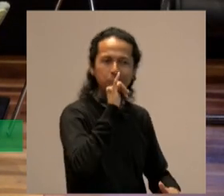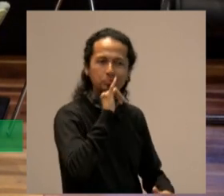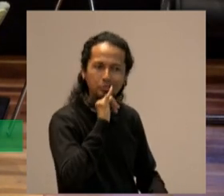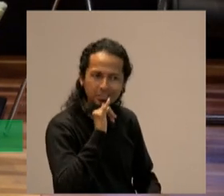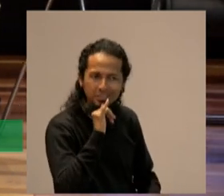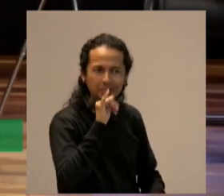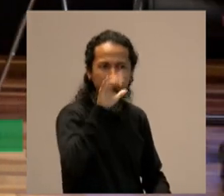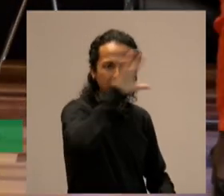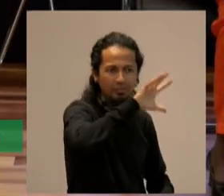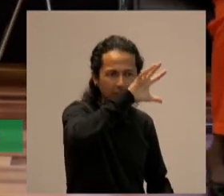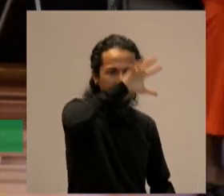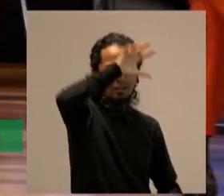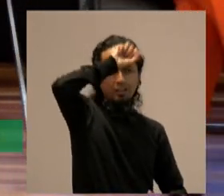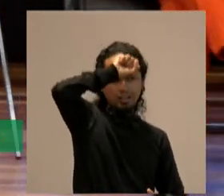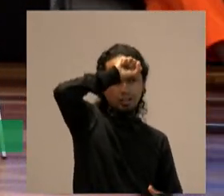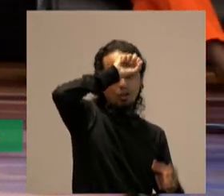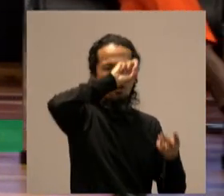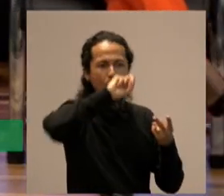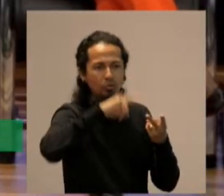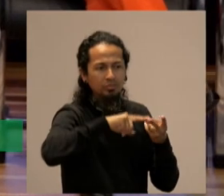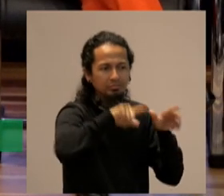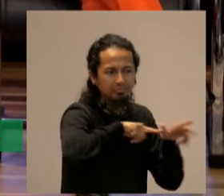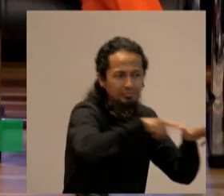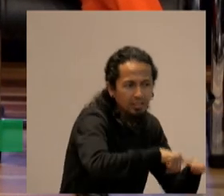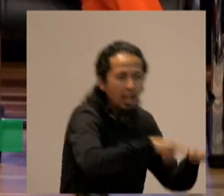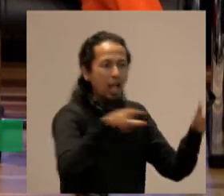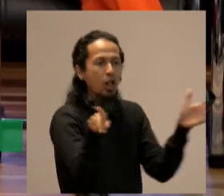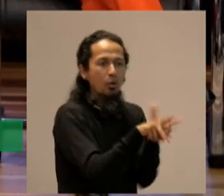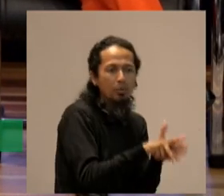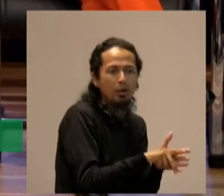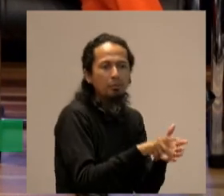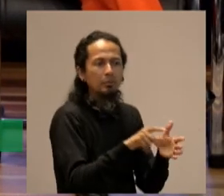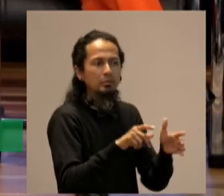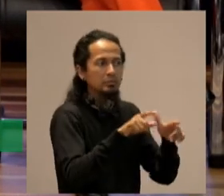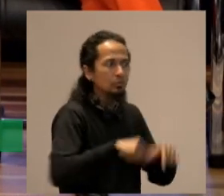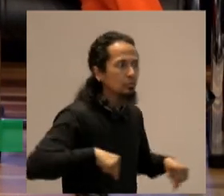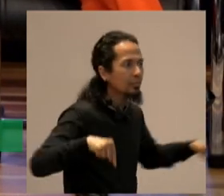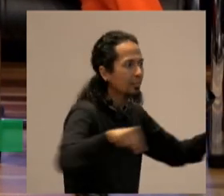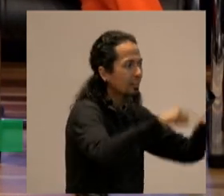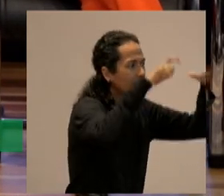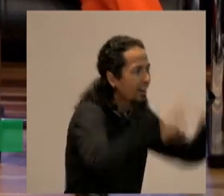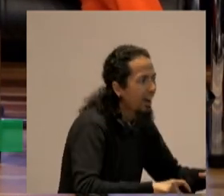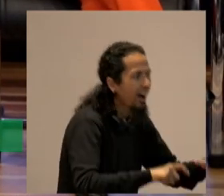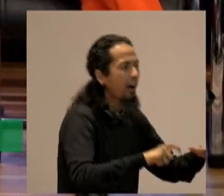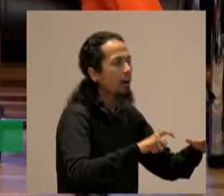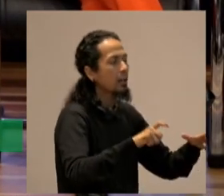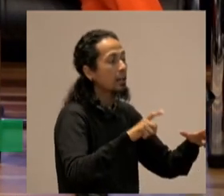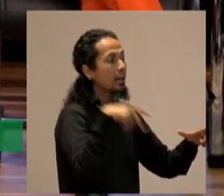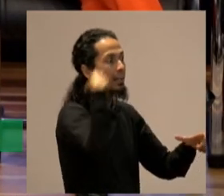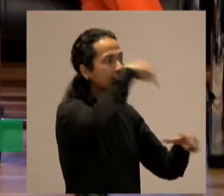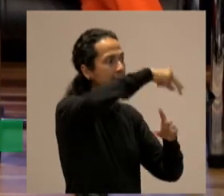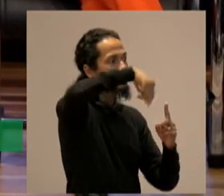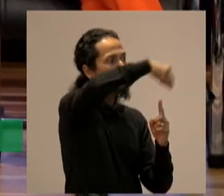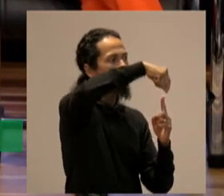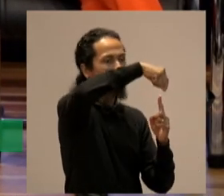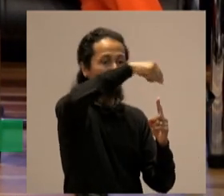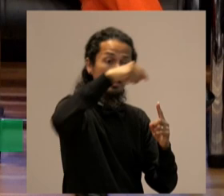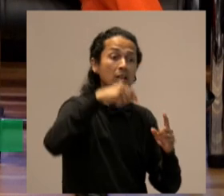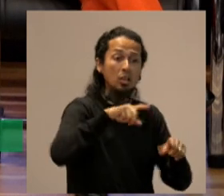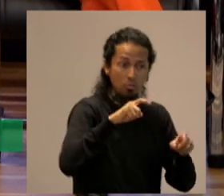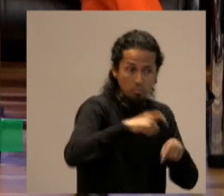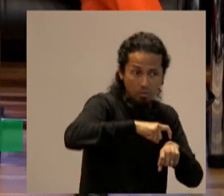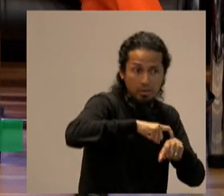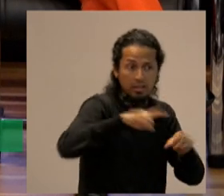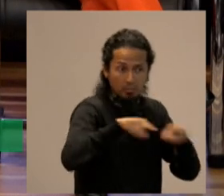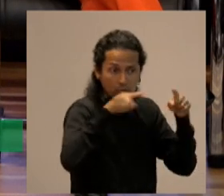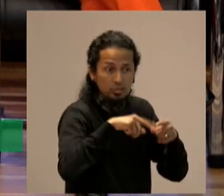lugar que para nós se torna sagrado. Nesse momento, a gente vem. E a música, na música a gente convida as nossas divindades a estarem